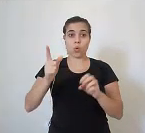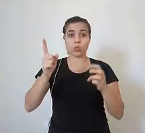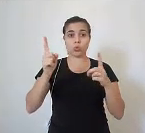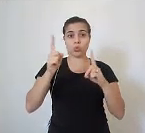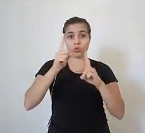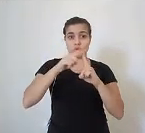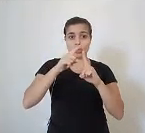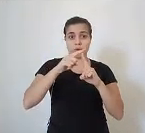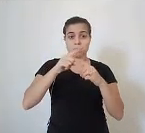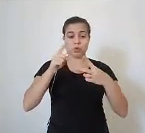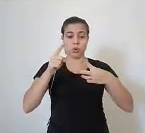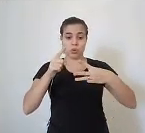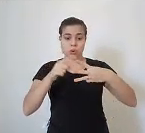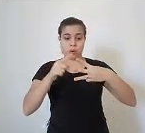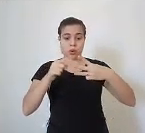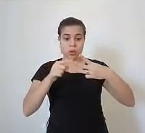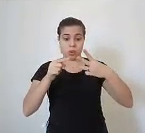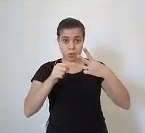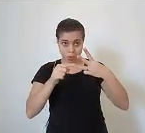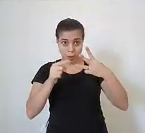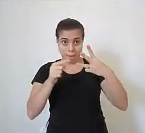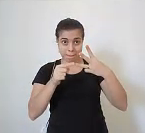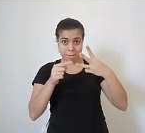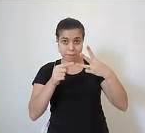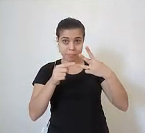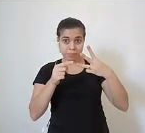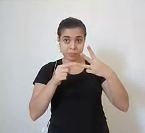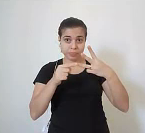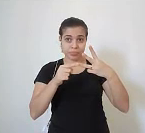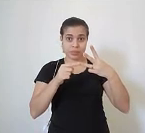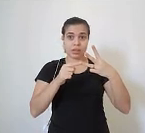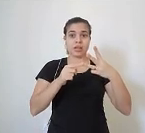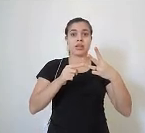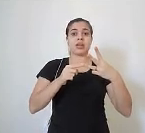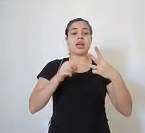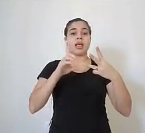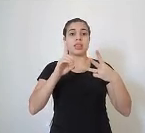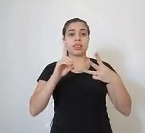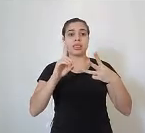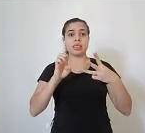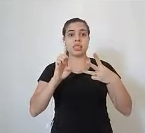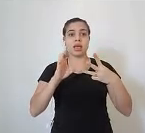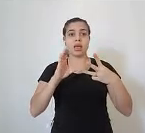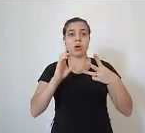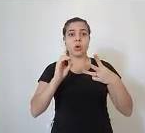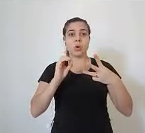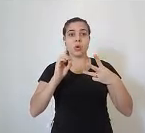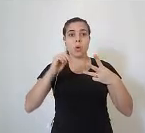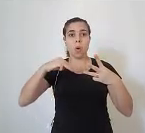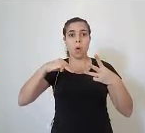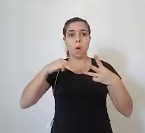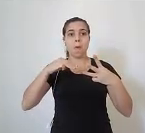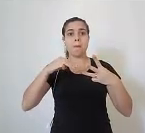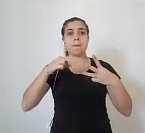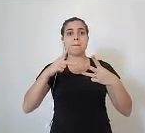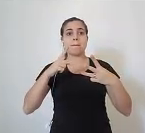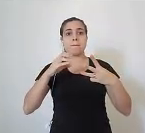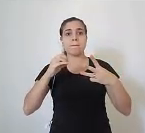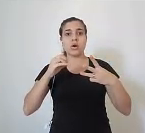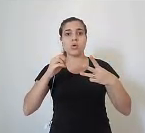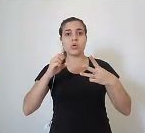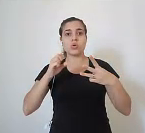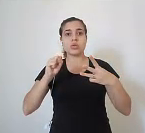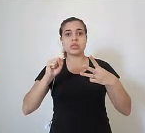E por isso, pela importância também dos decompositores, eu botei um slide aqui especificamente para eles,